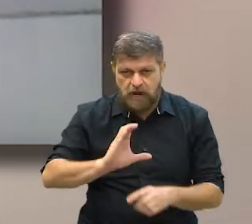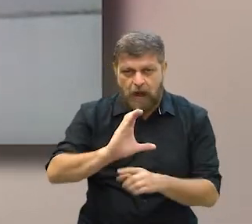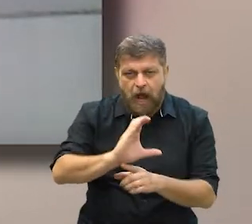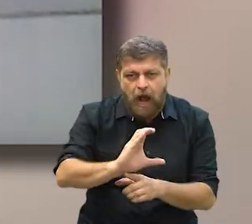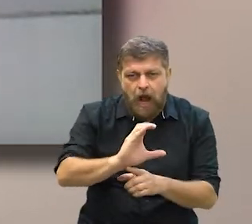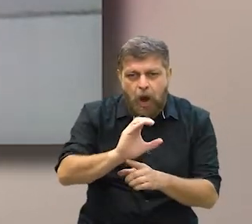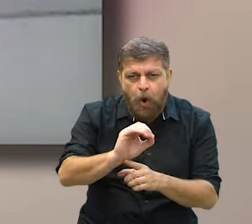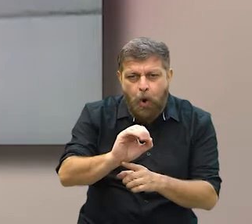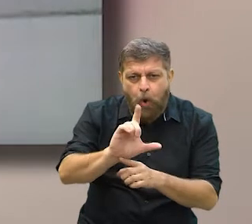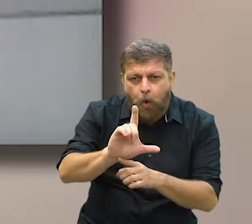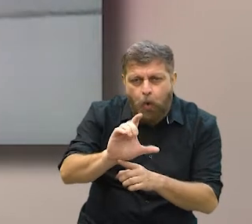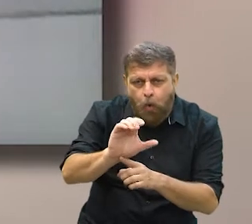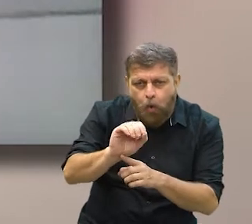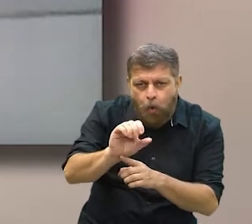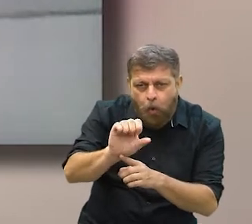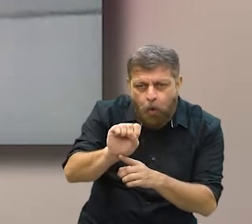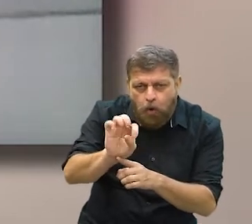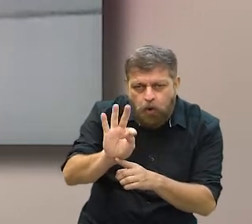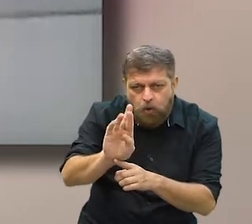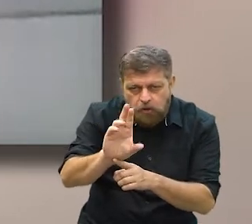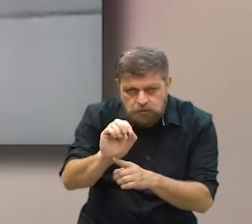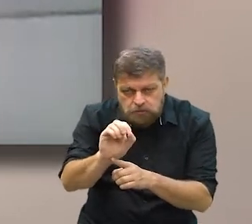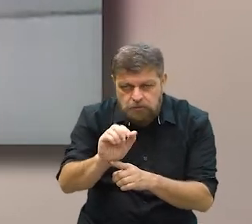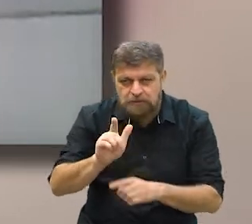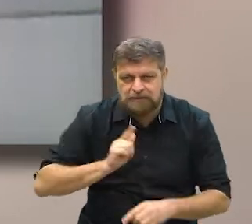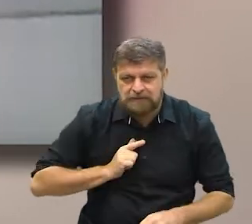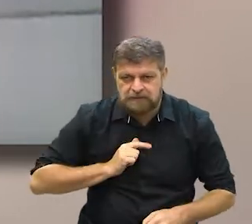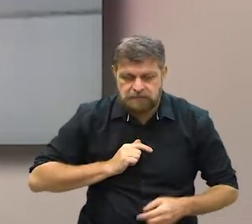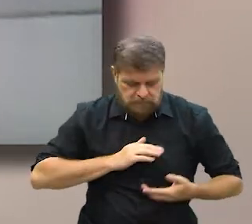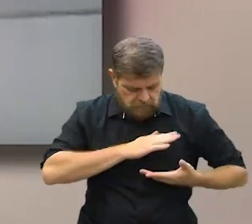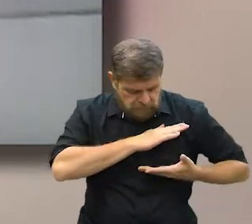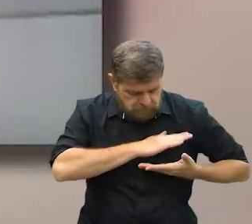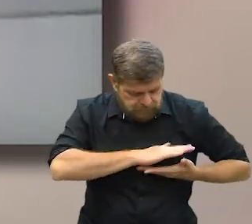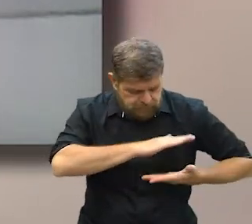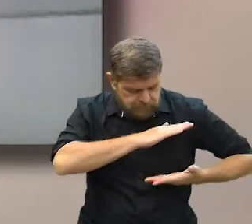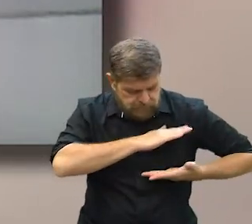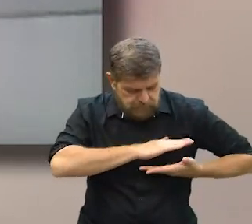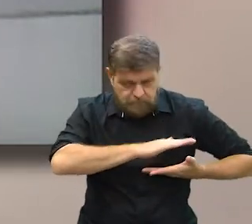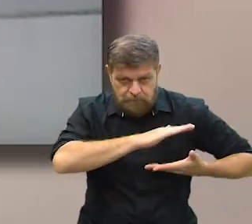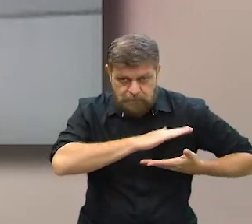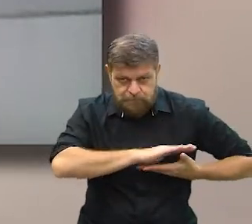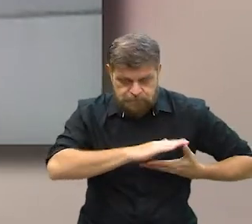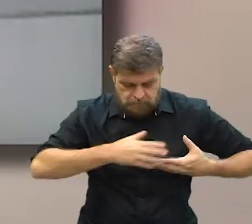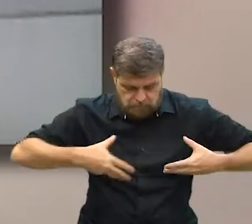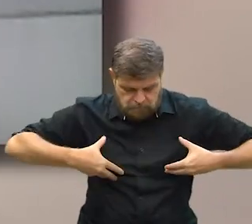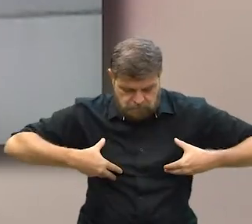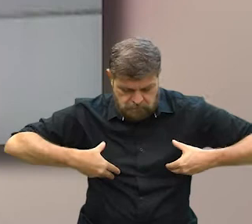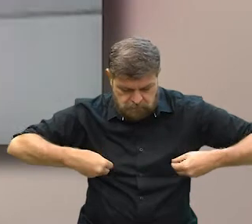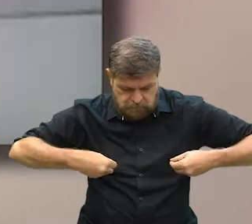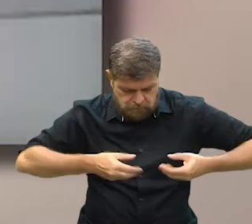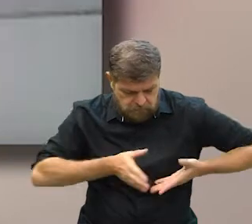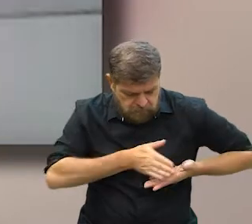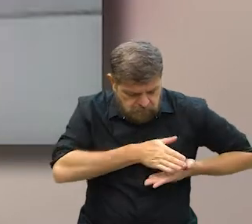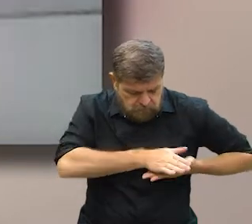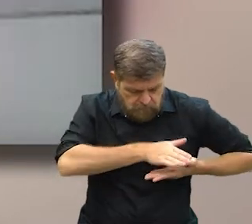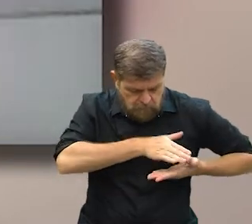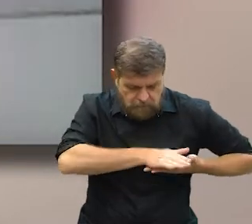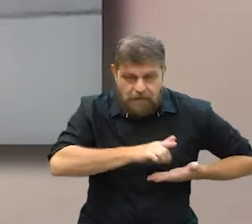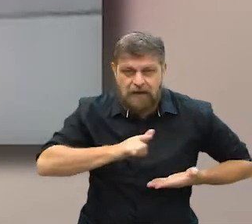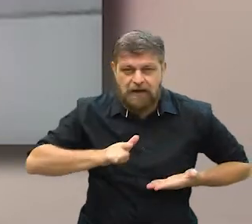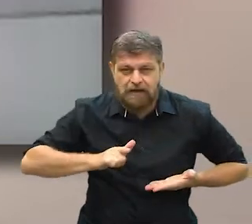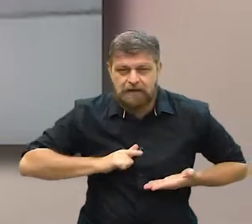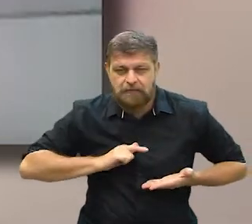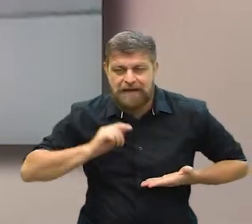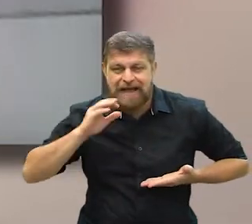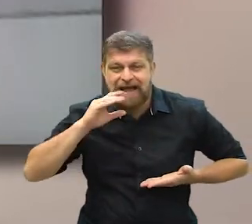de colostro, né? Muito pouquinho, mas se você fizer uma massagem no seio e depois